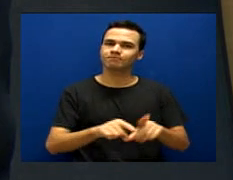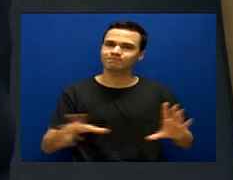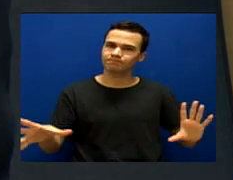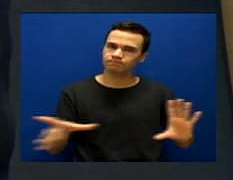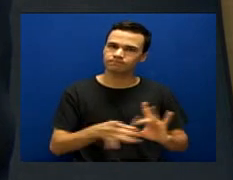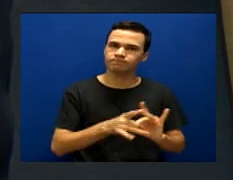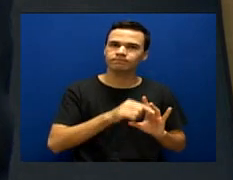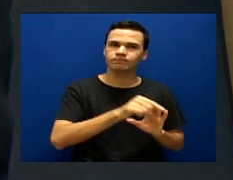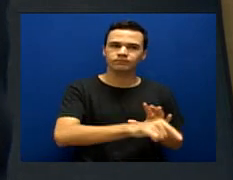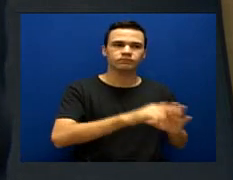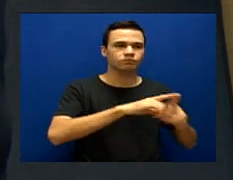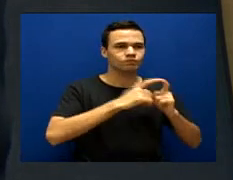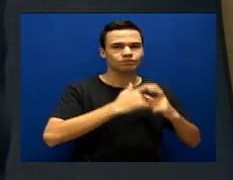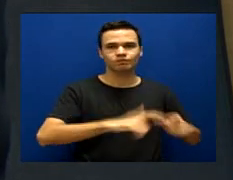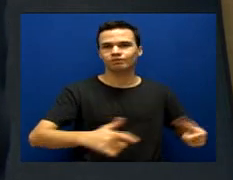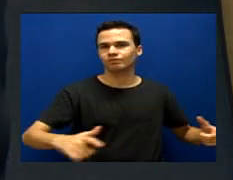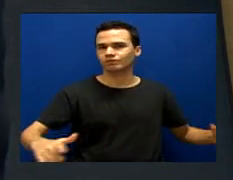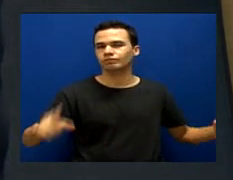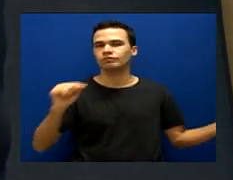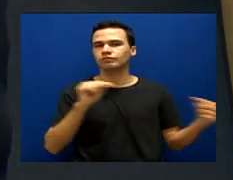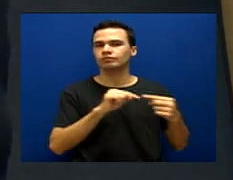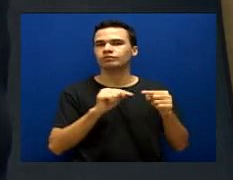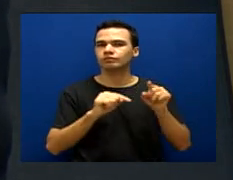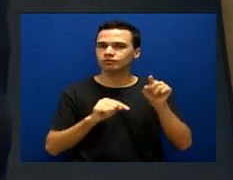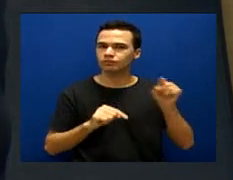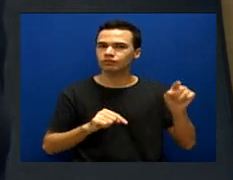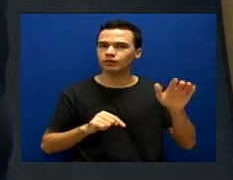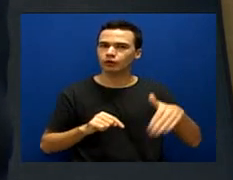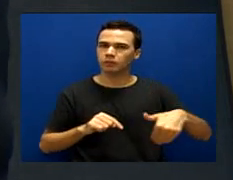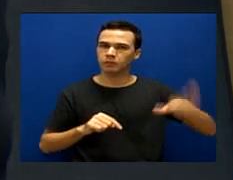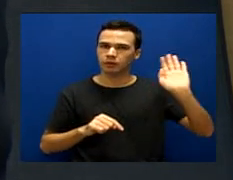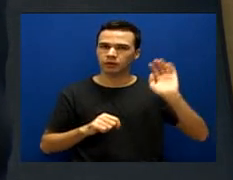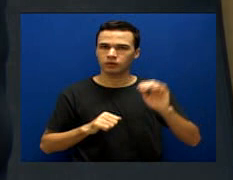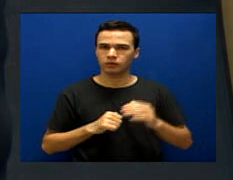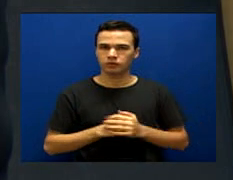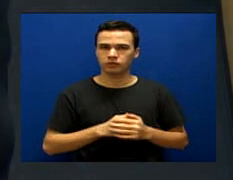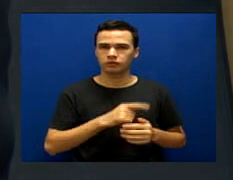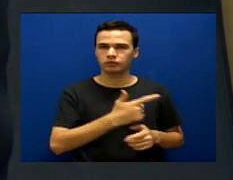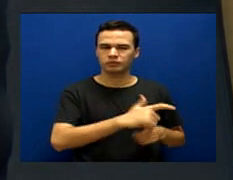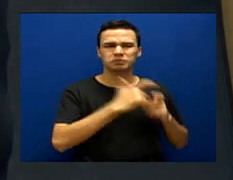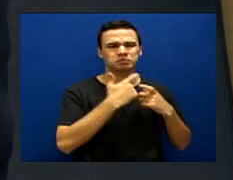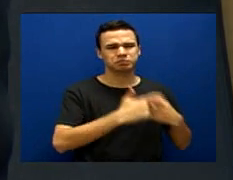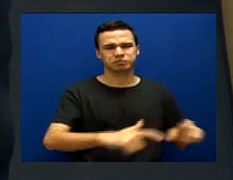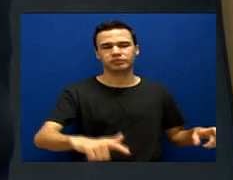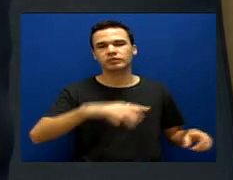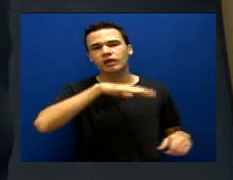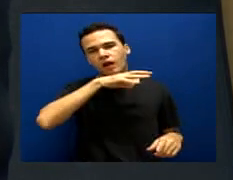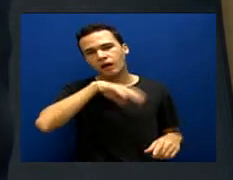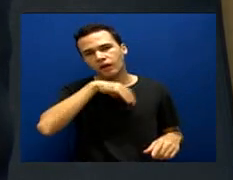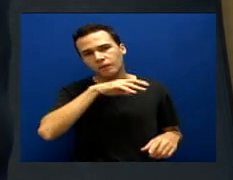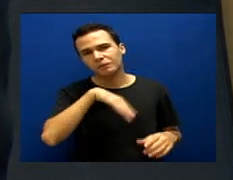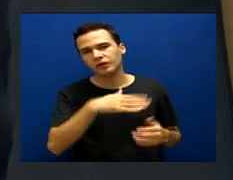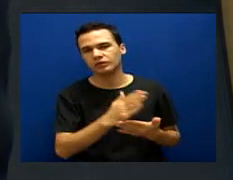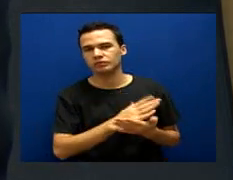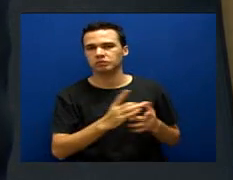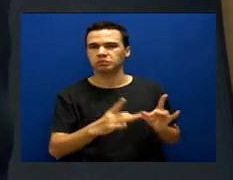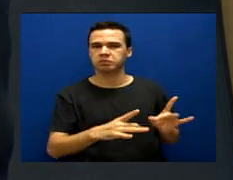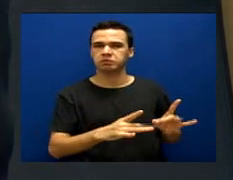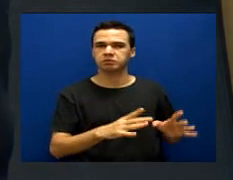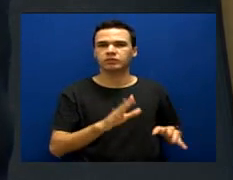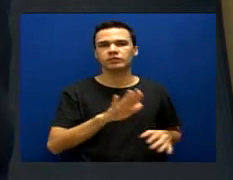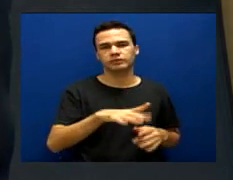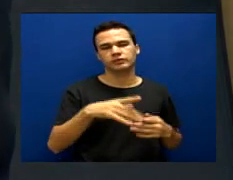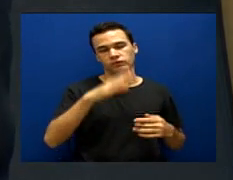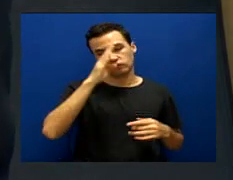a castração populacional, que está mais ligada à questão, né, da grande população de animais, que aí é uma ação